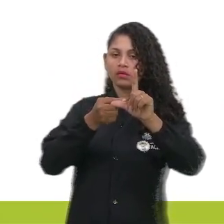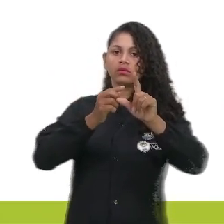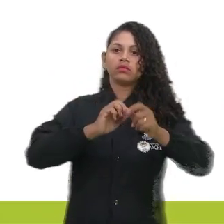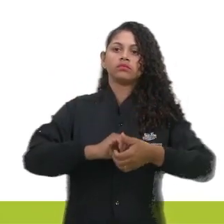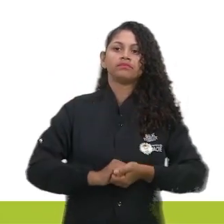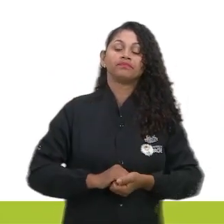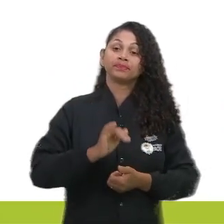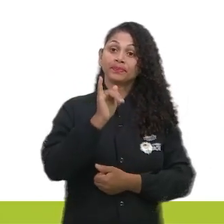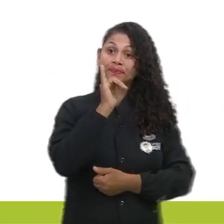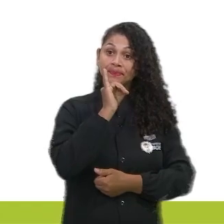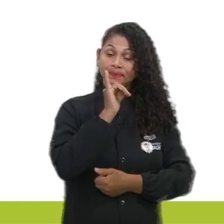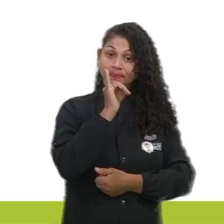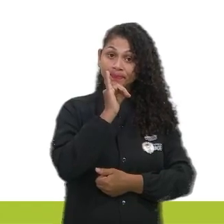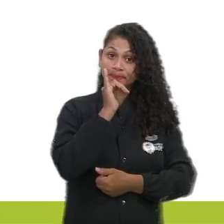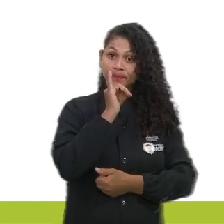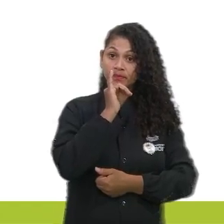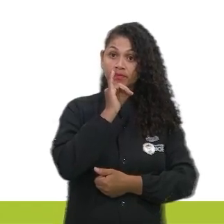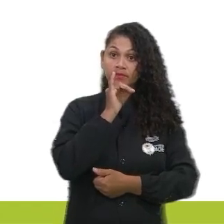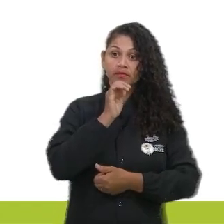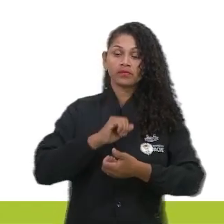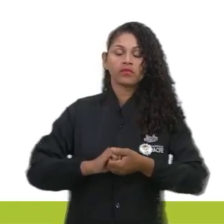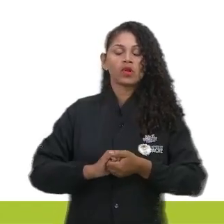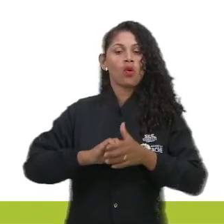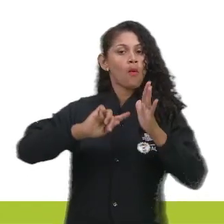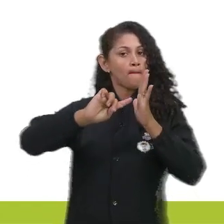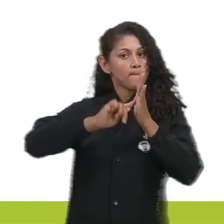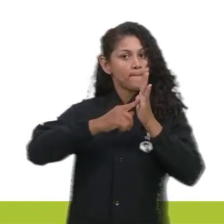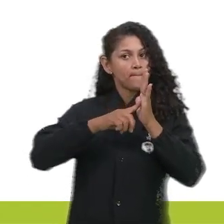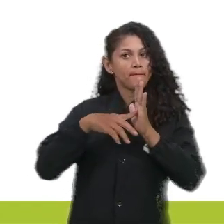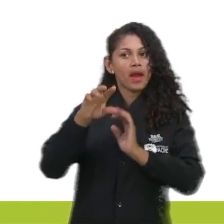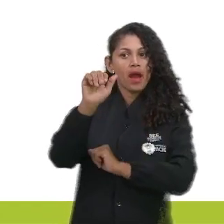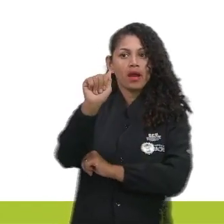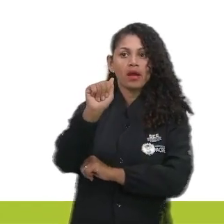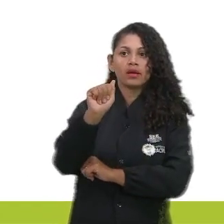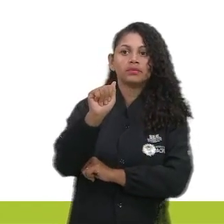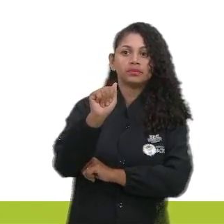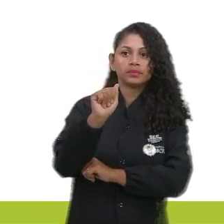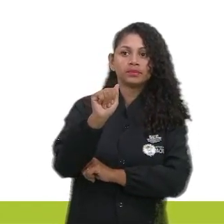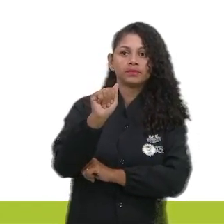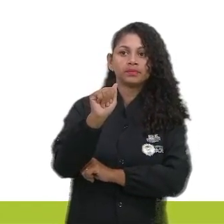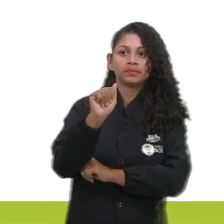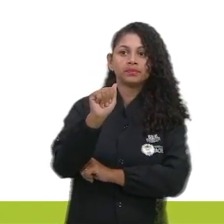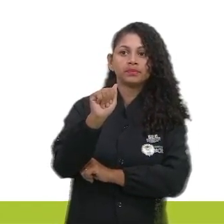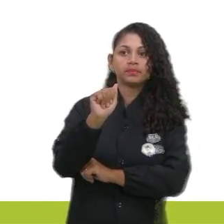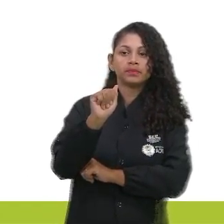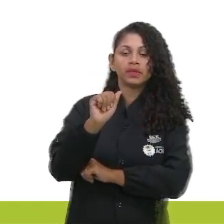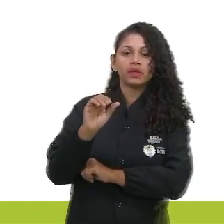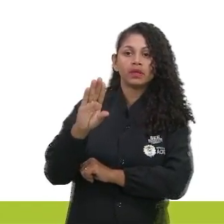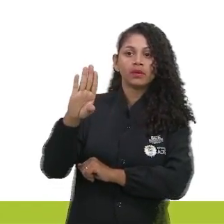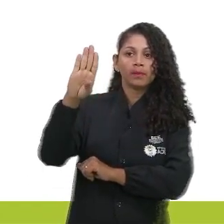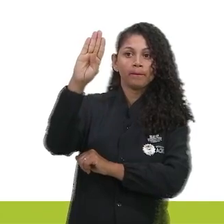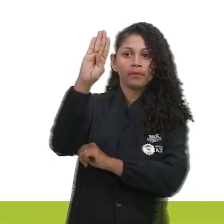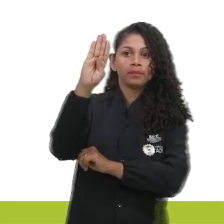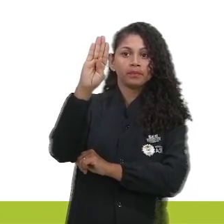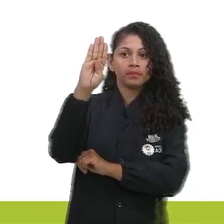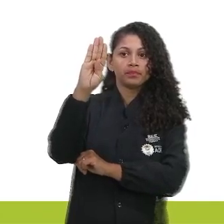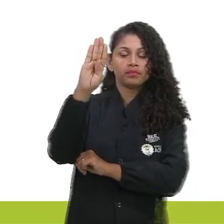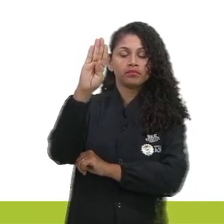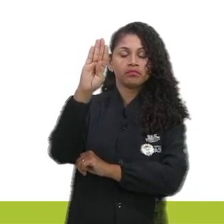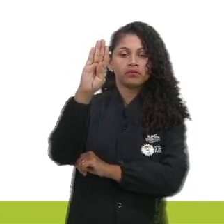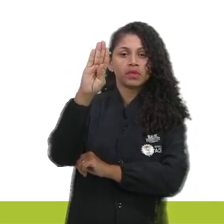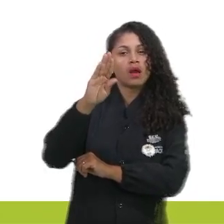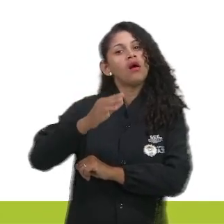Por exemplo, digamos que eu marquei aqui um ponto A na circunferência e um ponto B e um terceiro